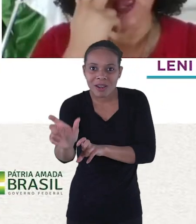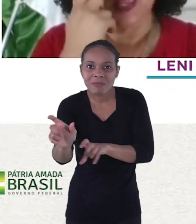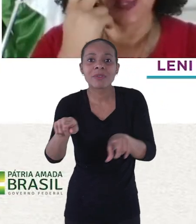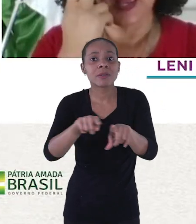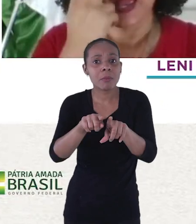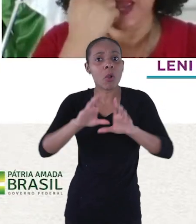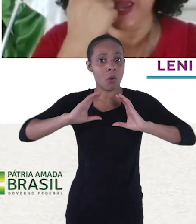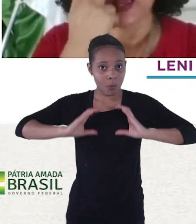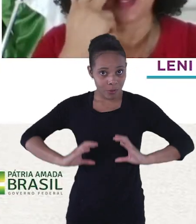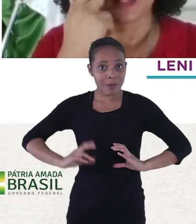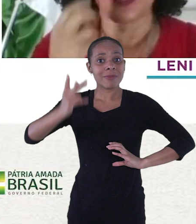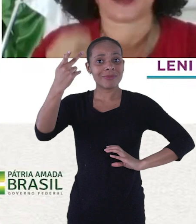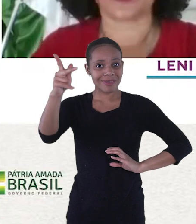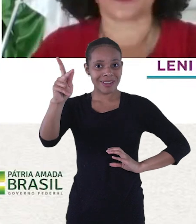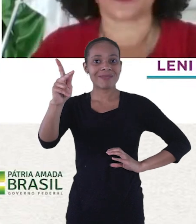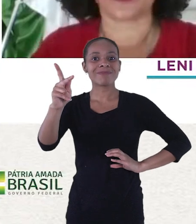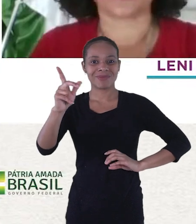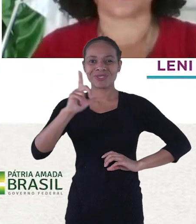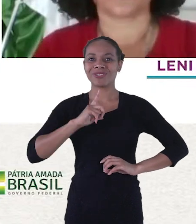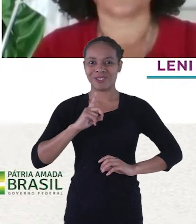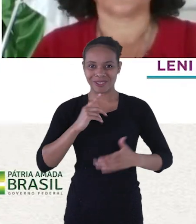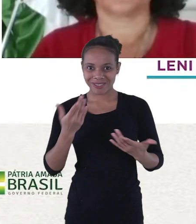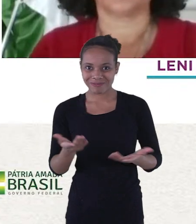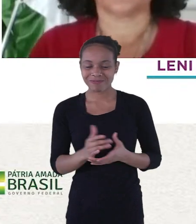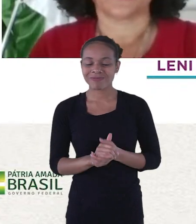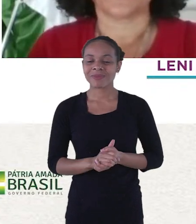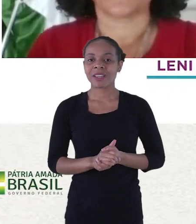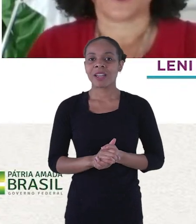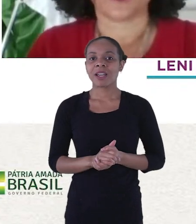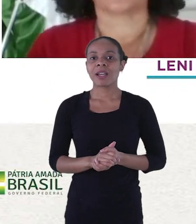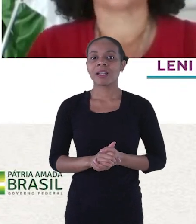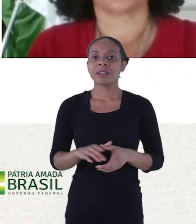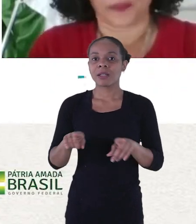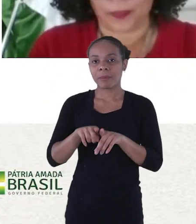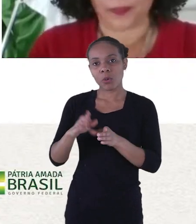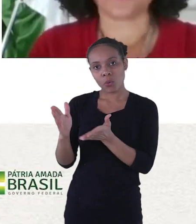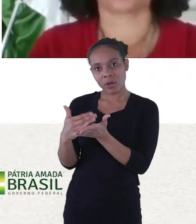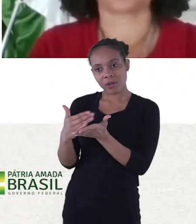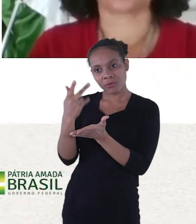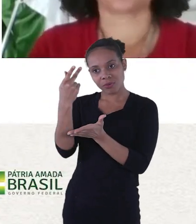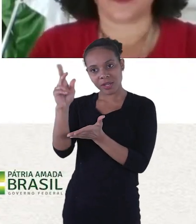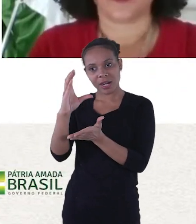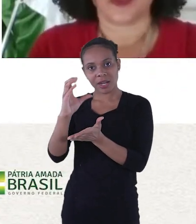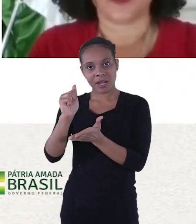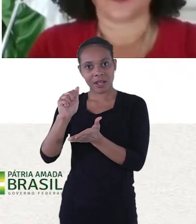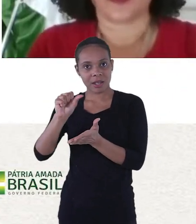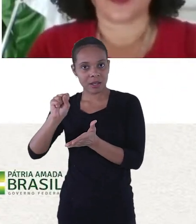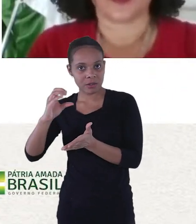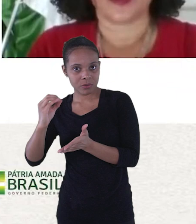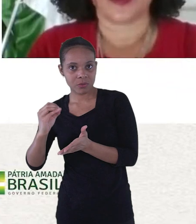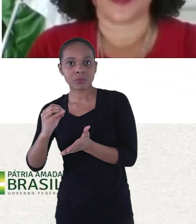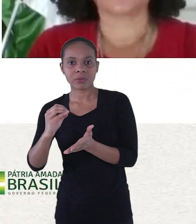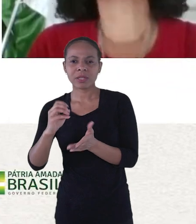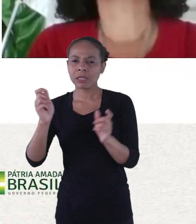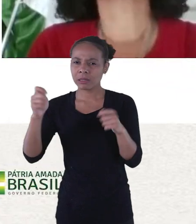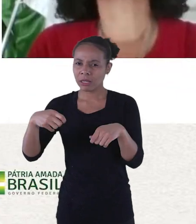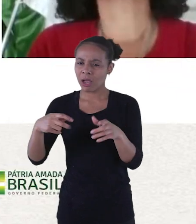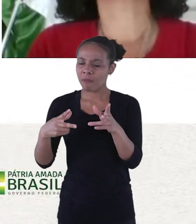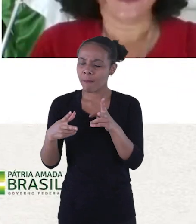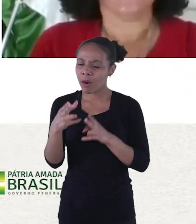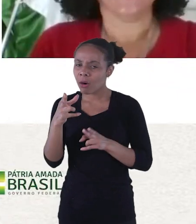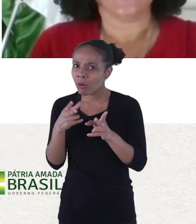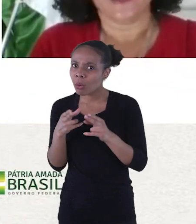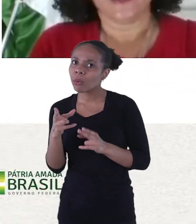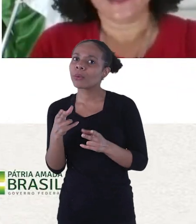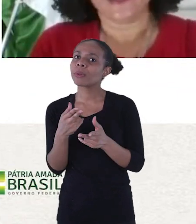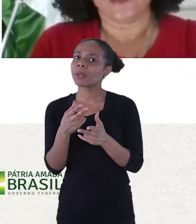reações delas, né, até publicados lá no caso de alvenaria, que o Audálio, editor, ele poderia ter cortado, né, aquelas frases,